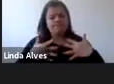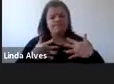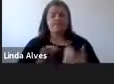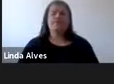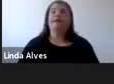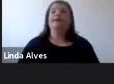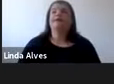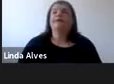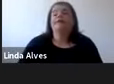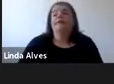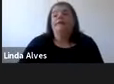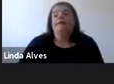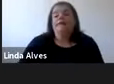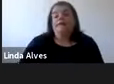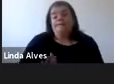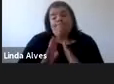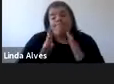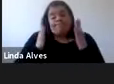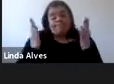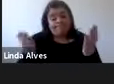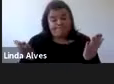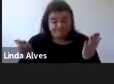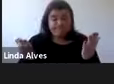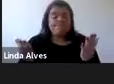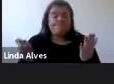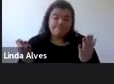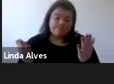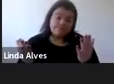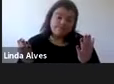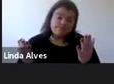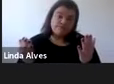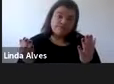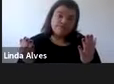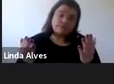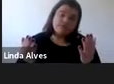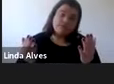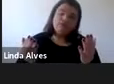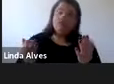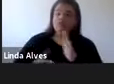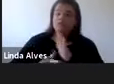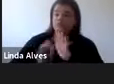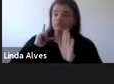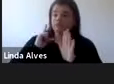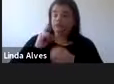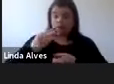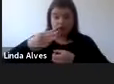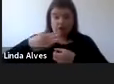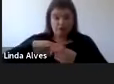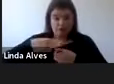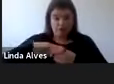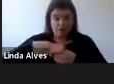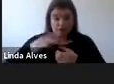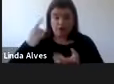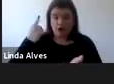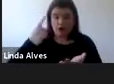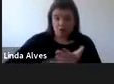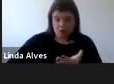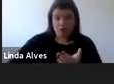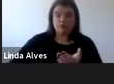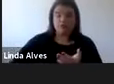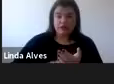Então, Gilce, só para frisar um pouco mais essa questão que você estava falando anteriormente, na Volks, além da Volks ter o acordo marco